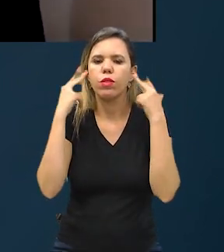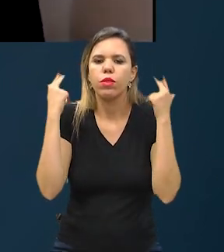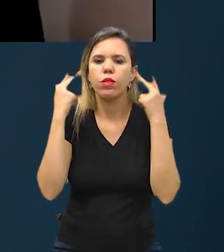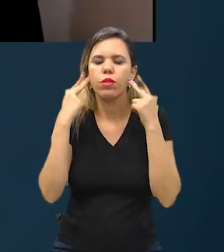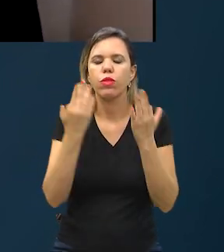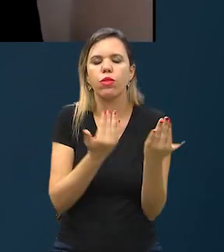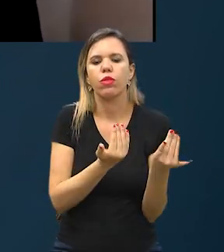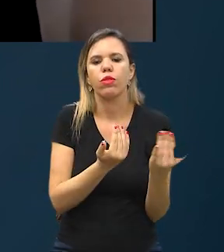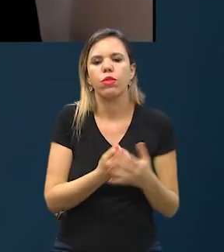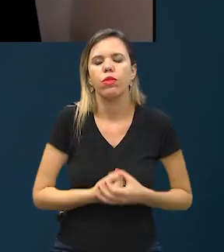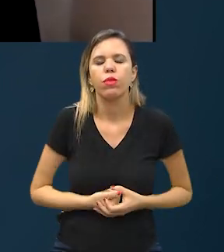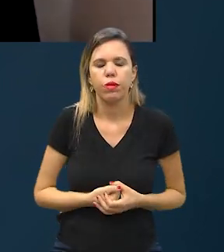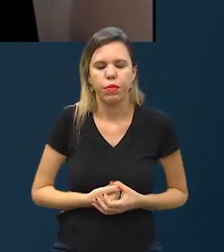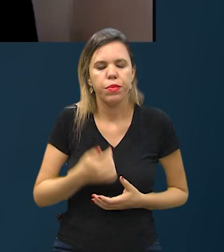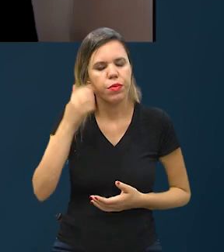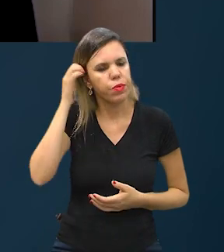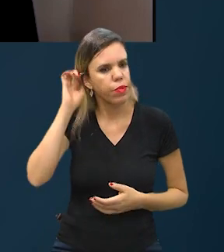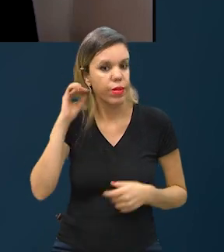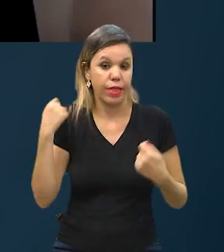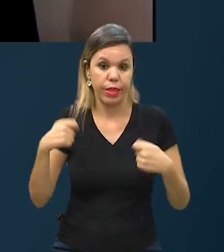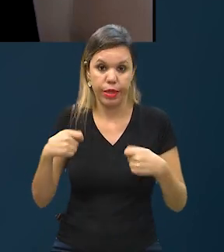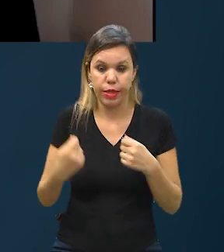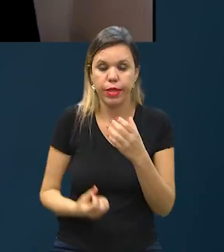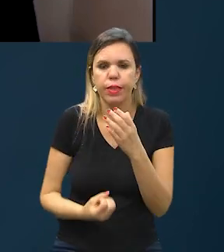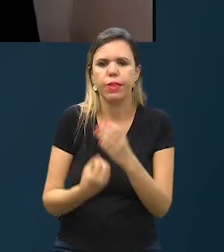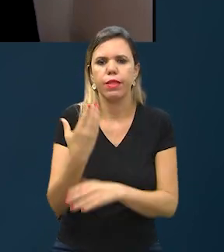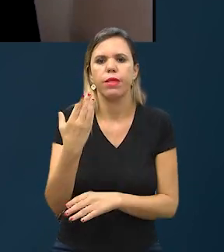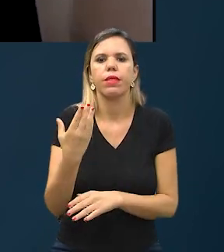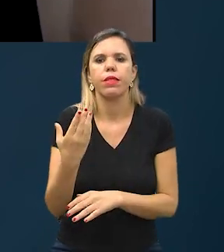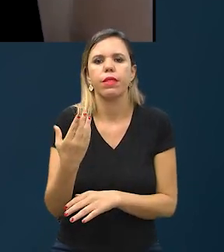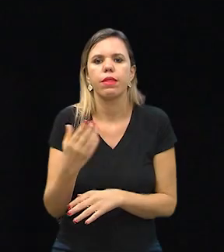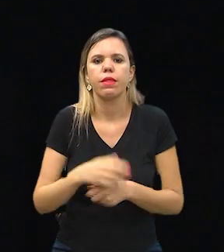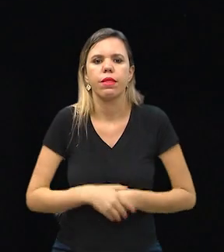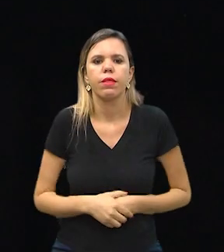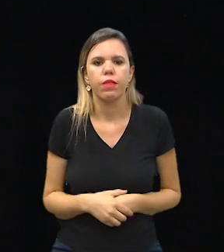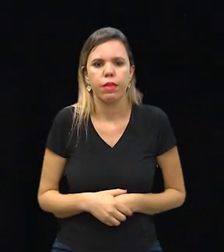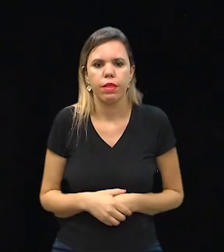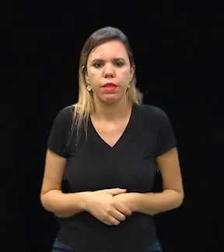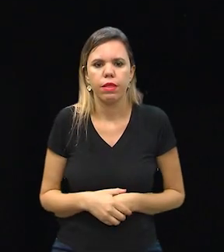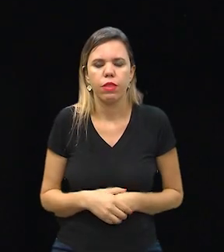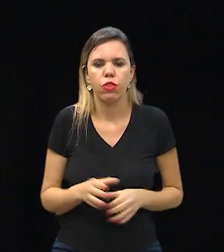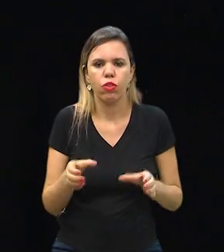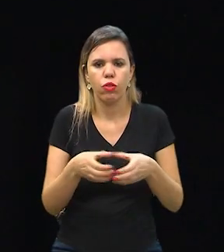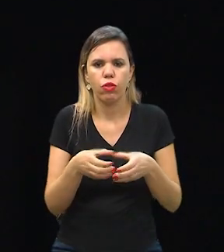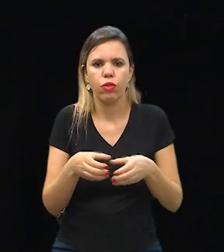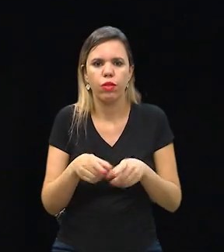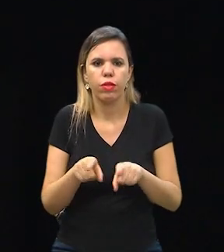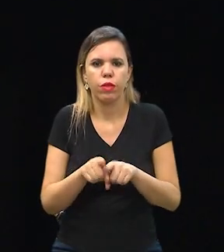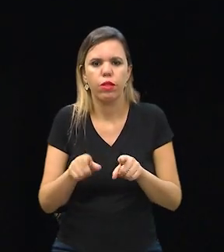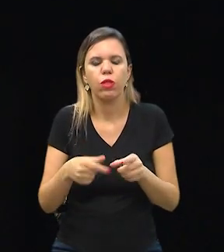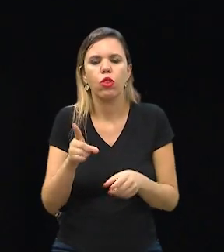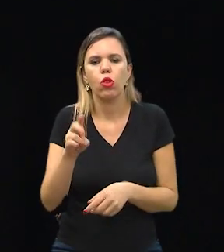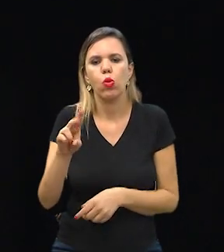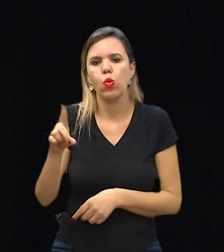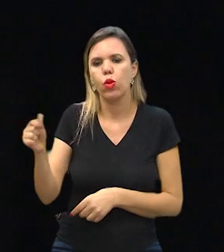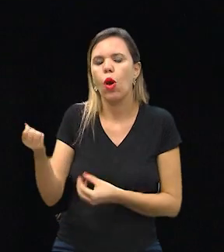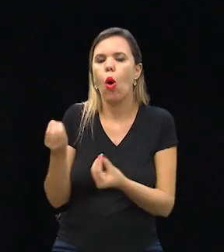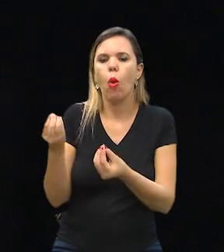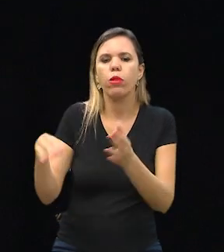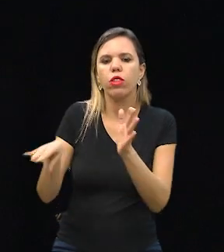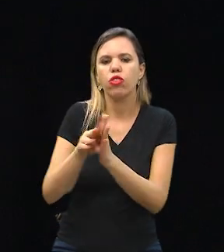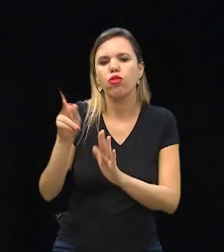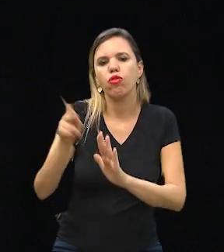pelos jovens mesmo, a necessidade de criar a agência Mandinga de Favela. E você, Duda, como você chegou então ao